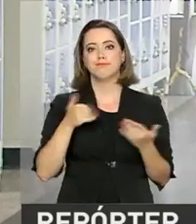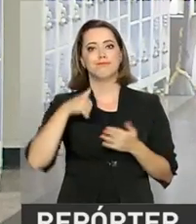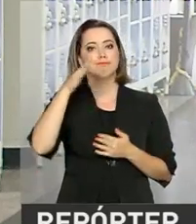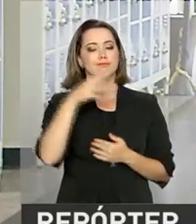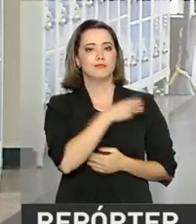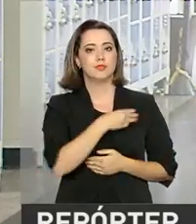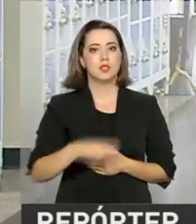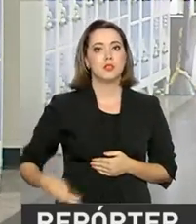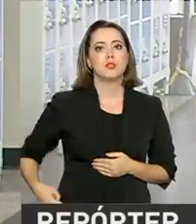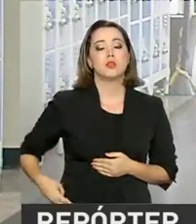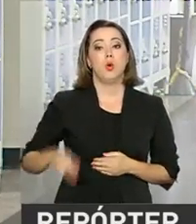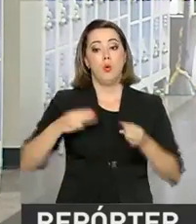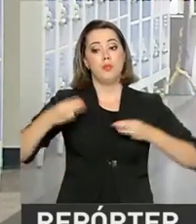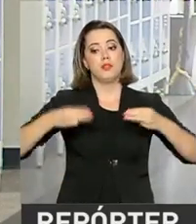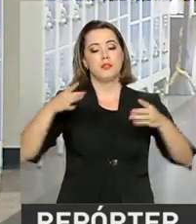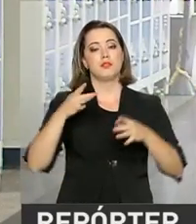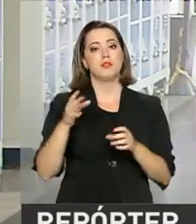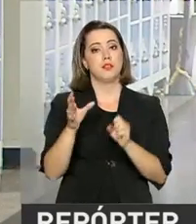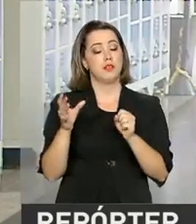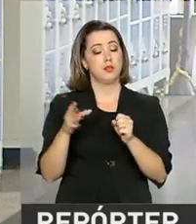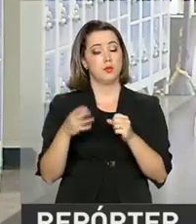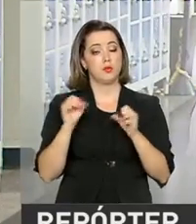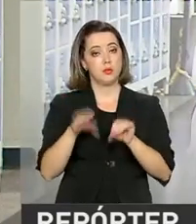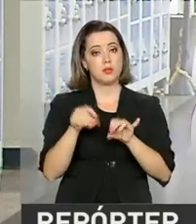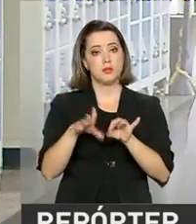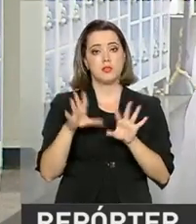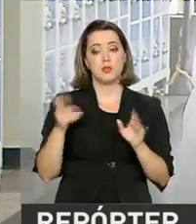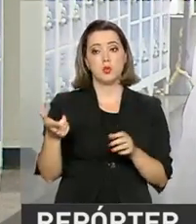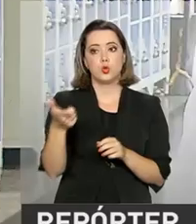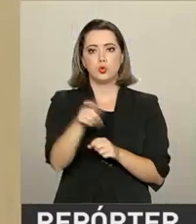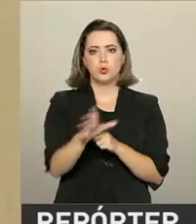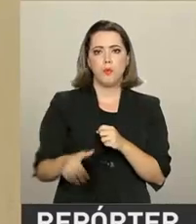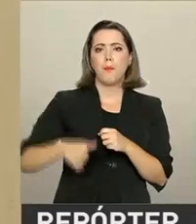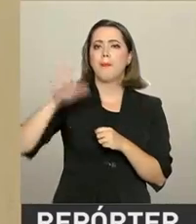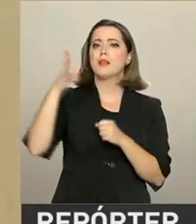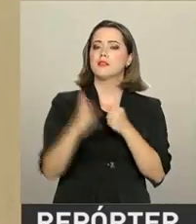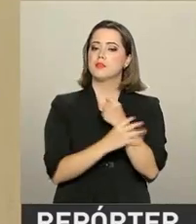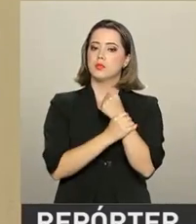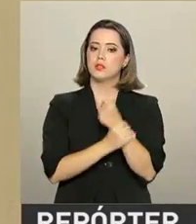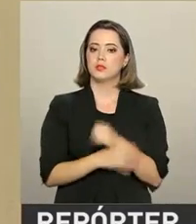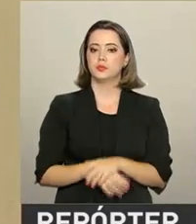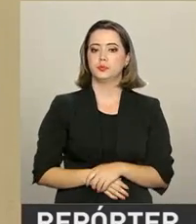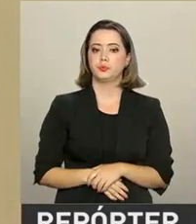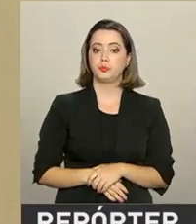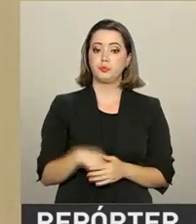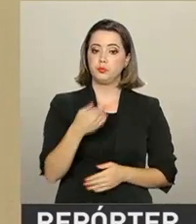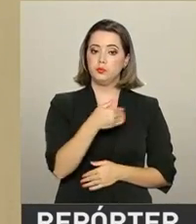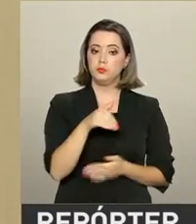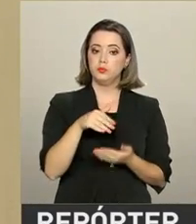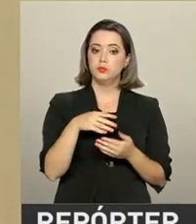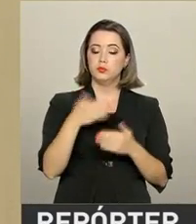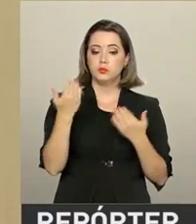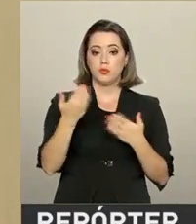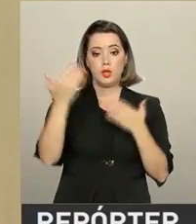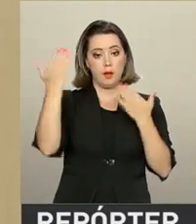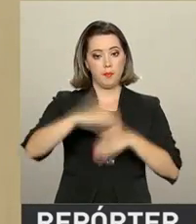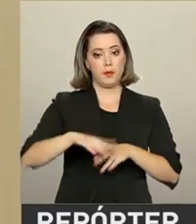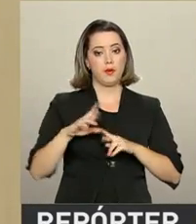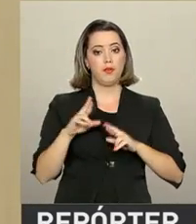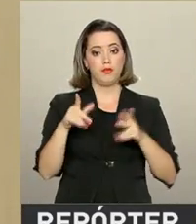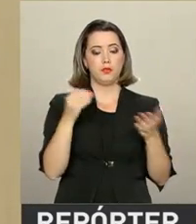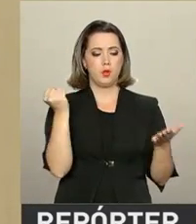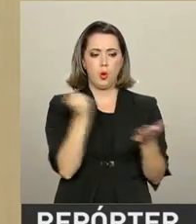Educação reforçou a segurança para evitar fraudes os cadernos de questão serão identificados com o nome e o